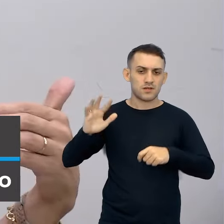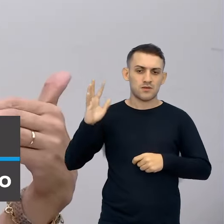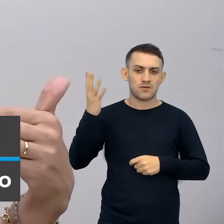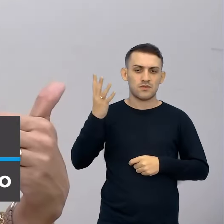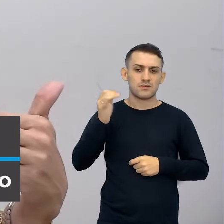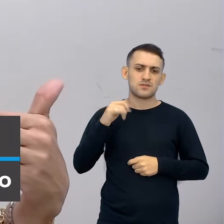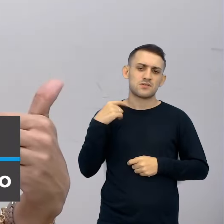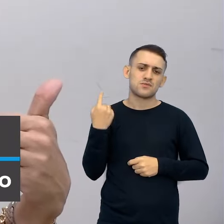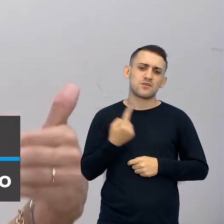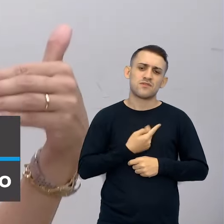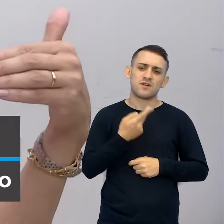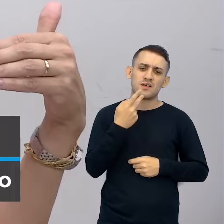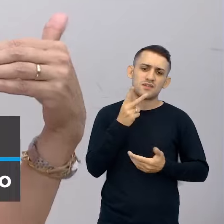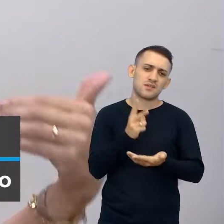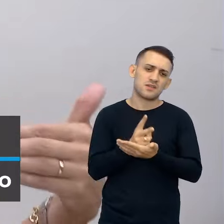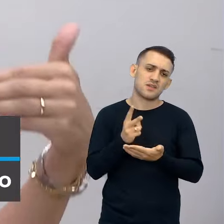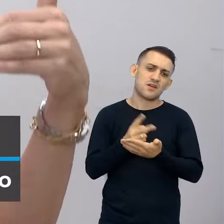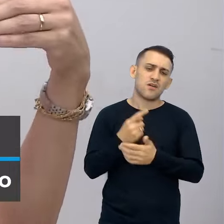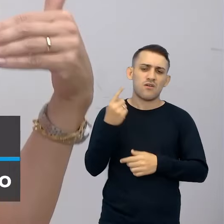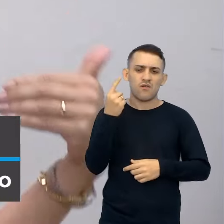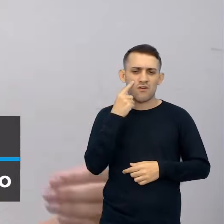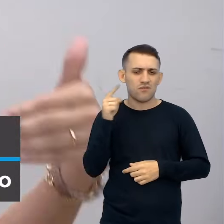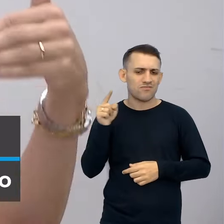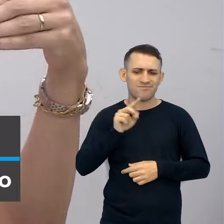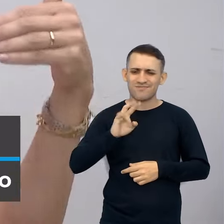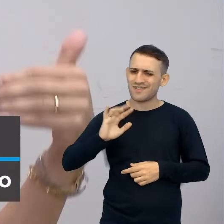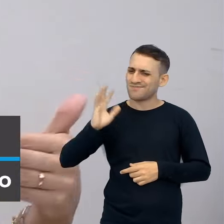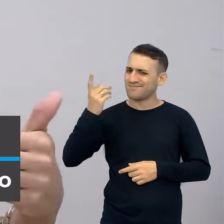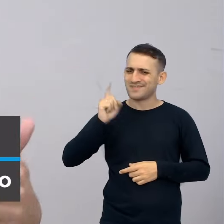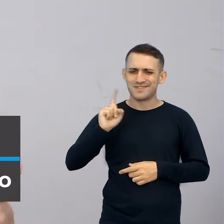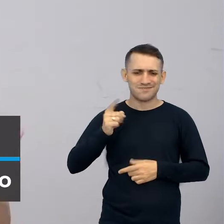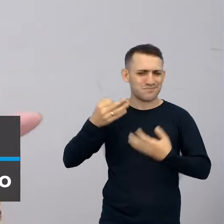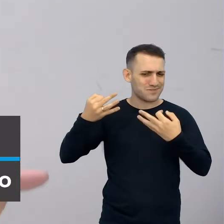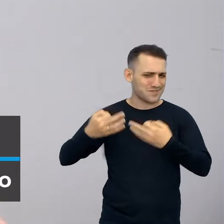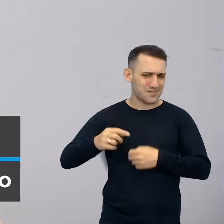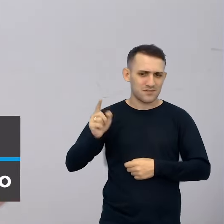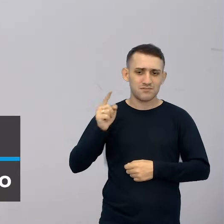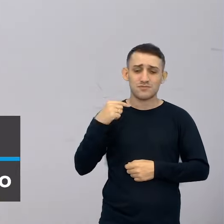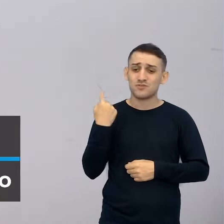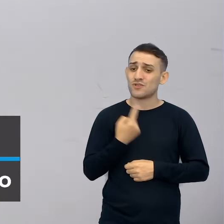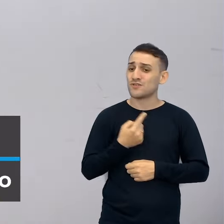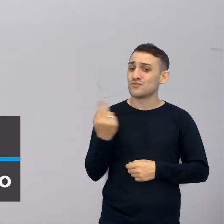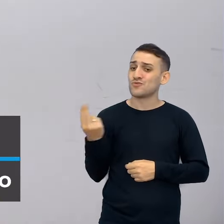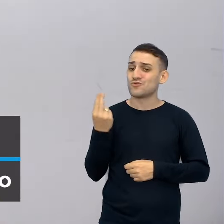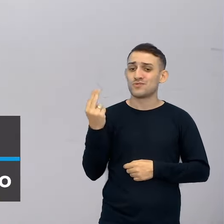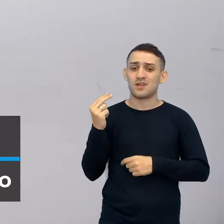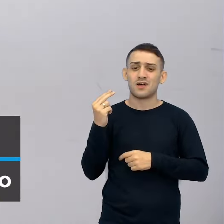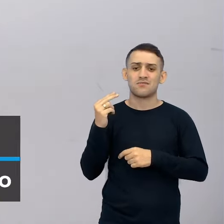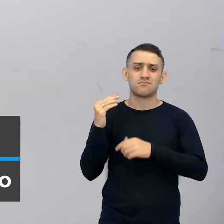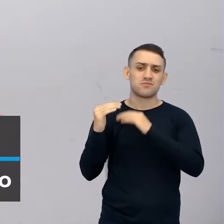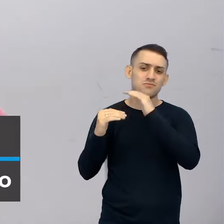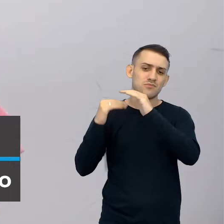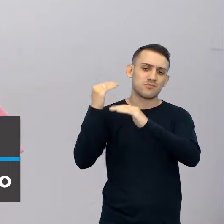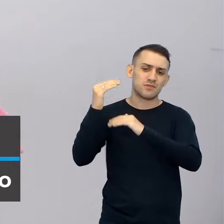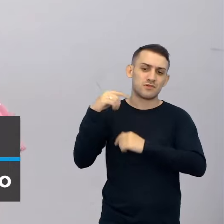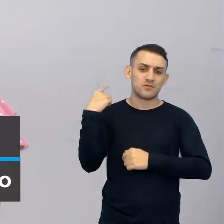ficar sempre dizendo assim, olha, não vai acontecer, não vai dar certo, a gente não avança. A gente precisa arriscar.